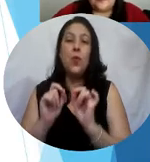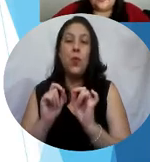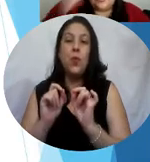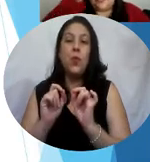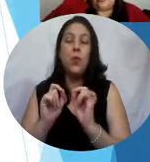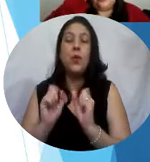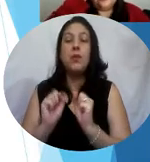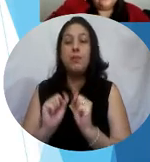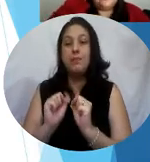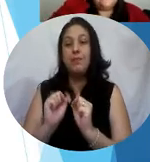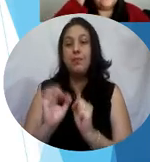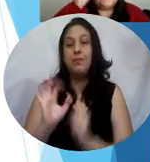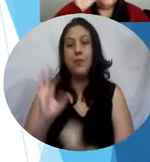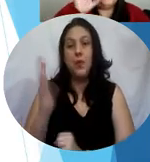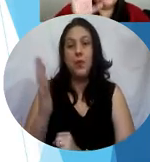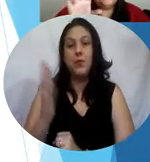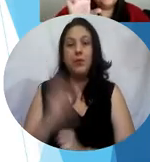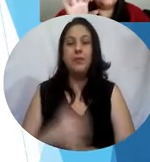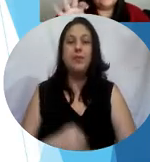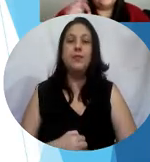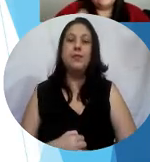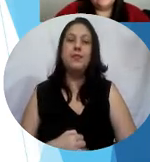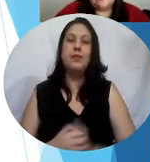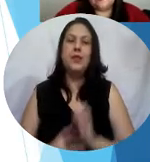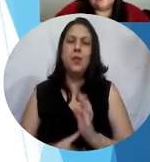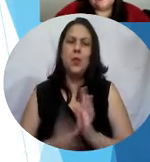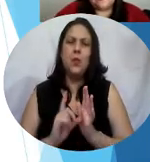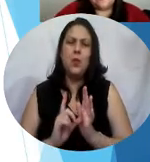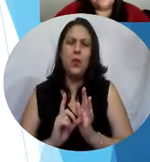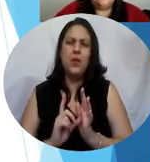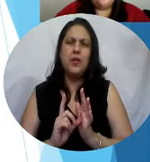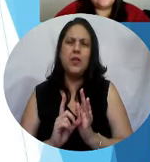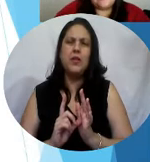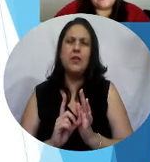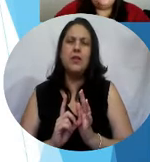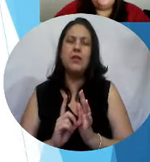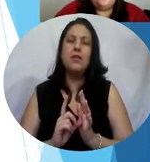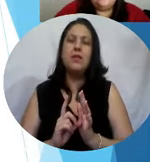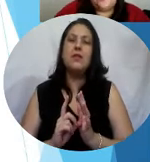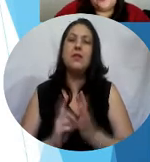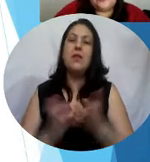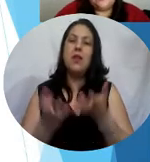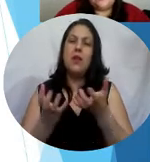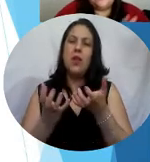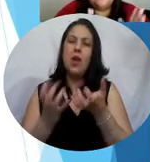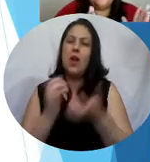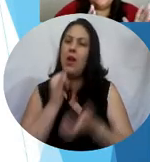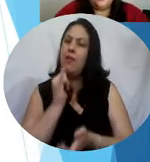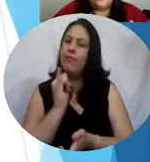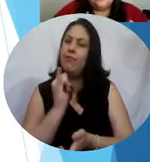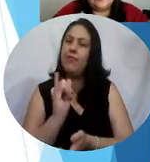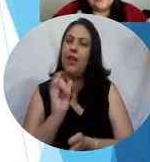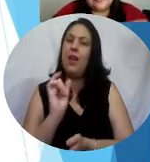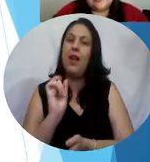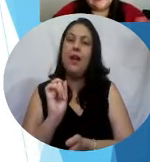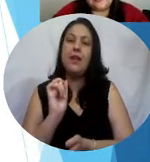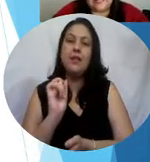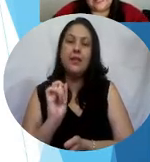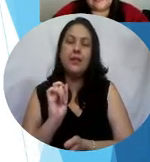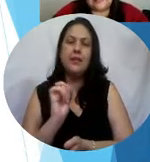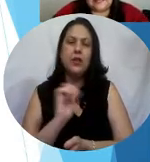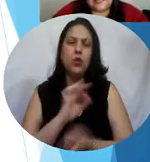ao possível diagnóstico. Então, antes de nós falarmos dos sinais específicos, é muito importante que todos